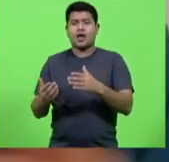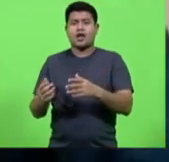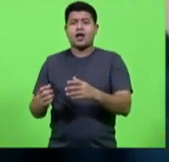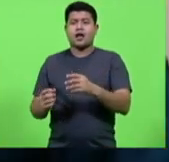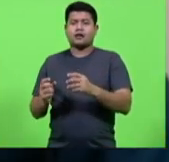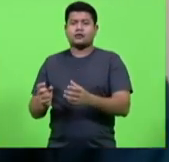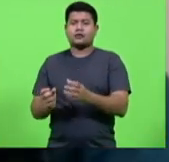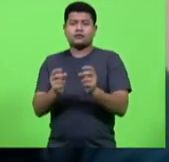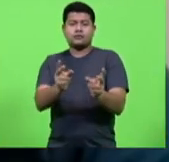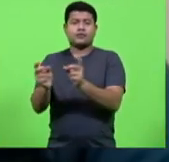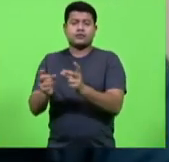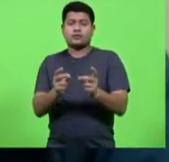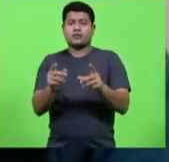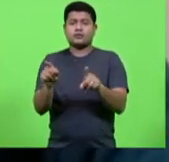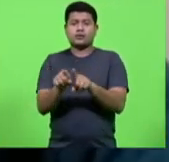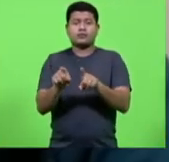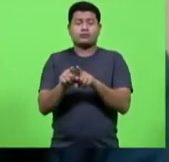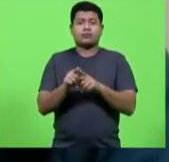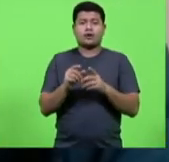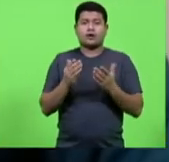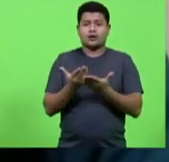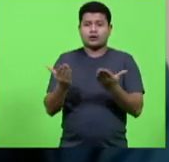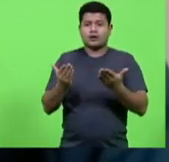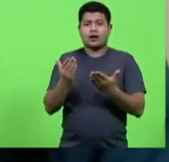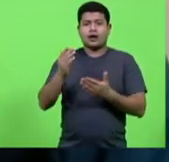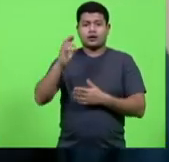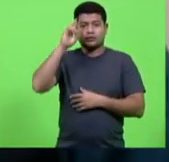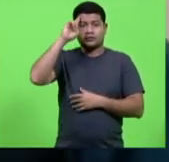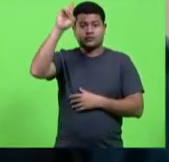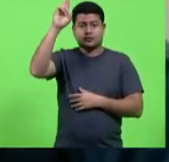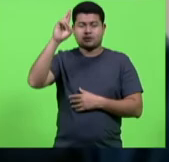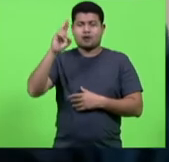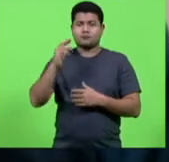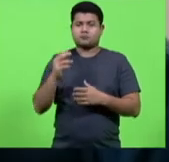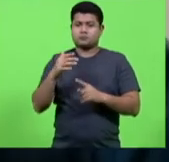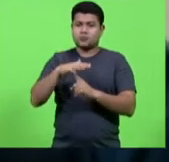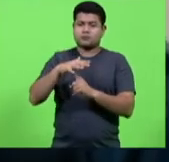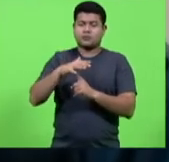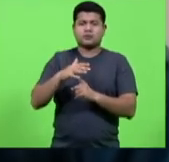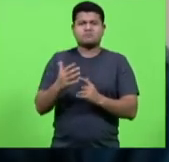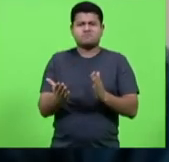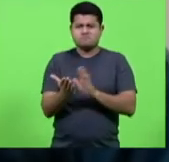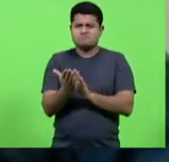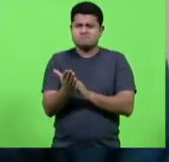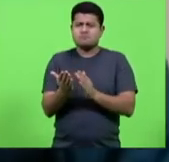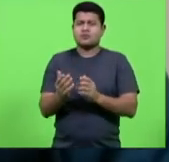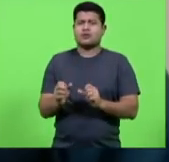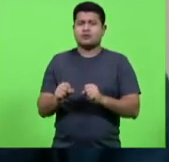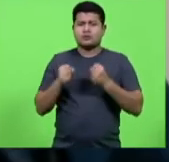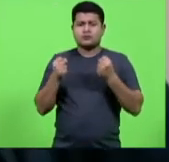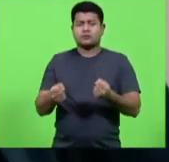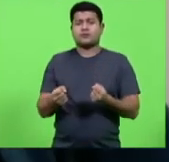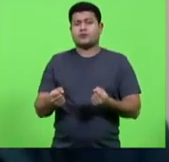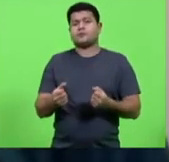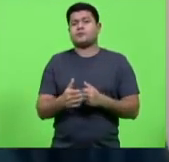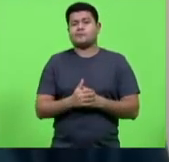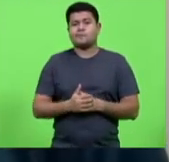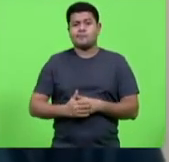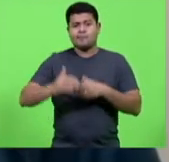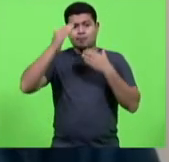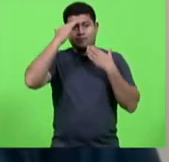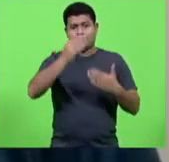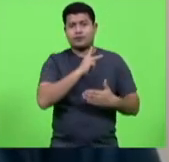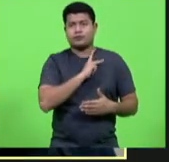os organizadores, mais uma vez, parabéns pela sua organização. Muito obrigado, senhor